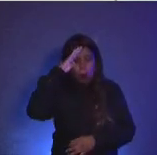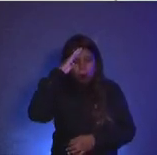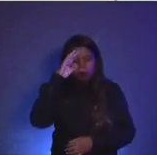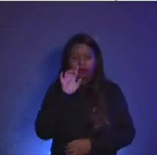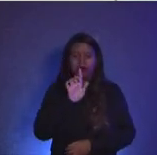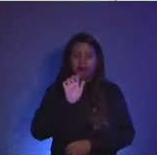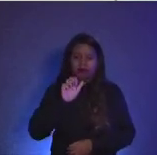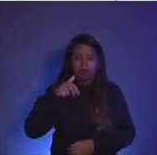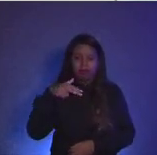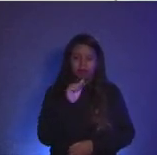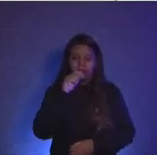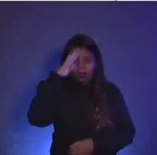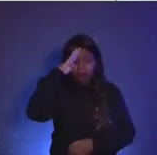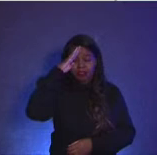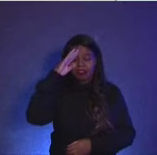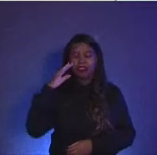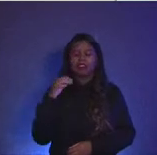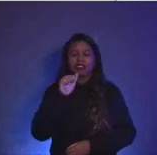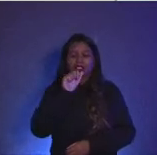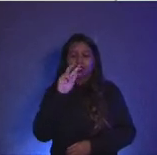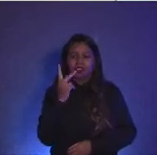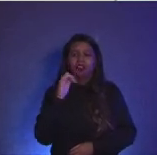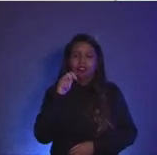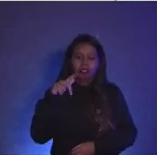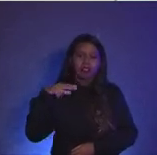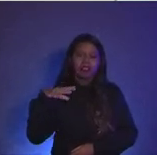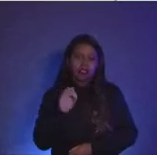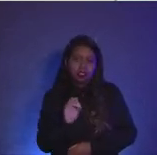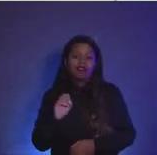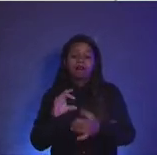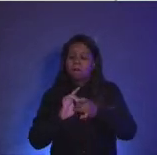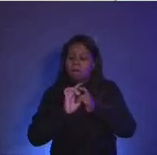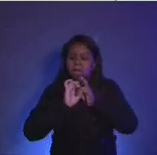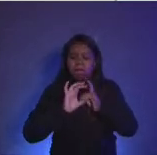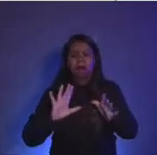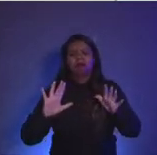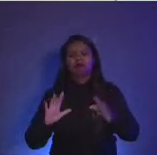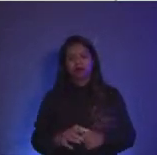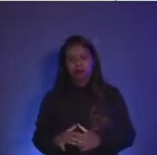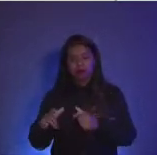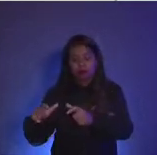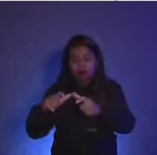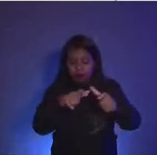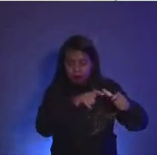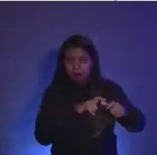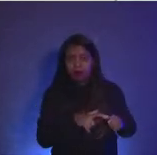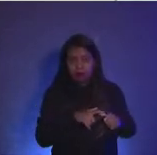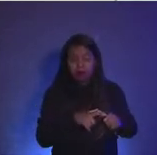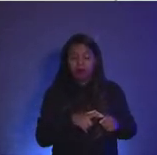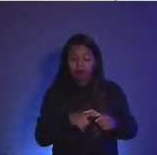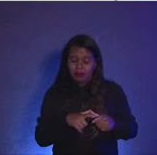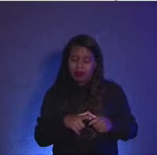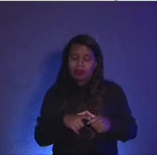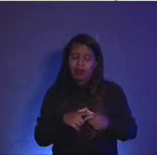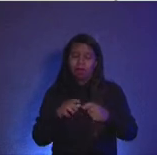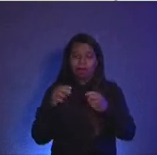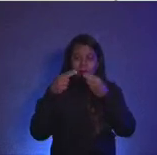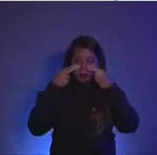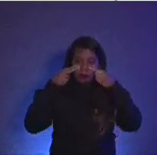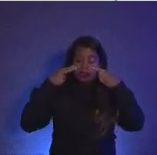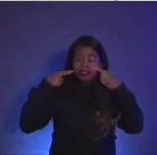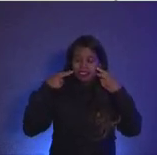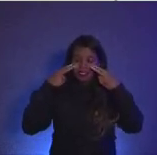em áreas de rio que cortam terras indígenas, e este rio ou estas ilhotas correspondem a